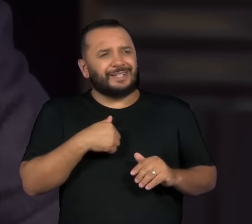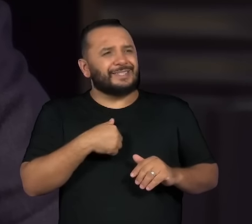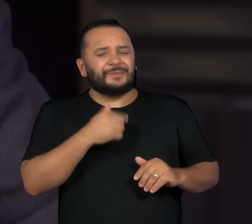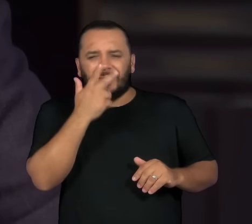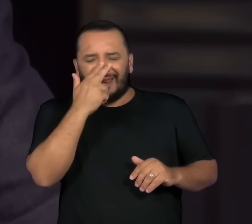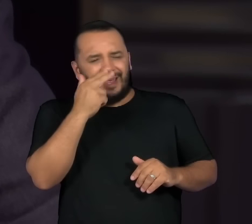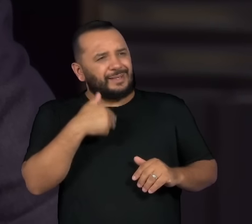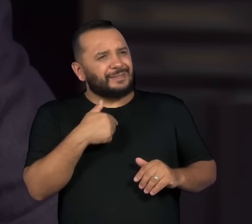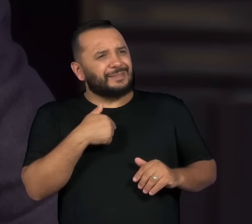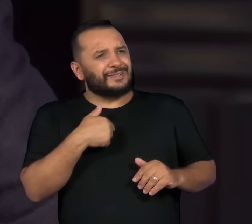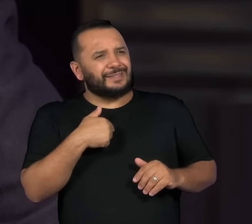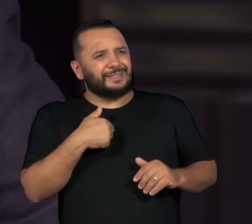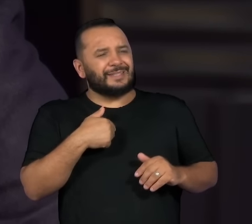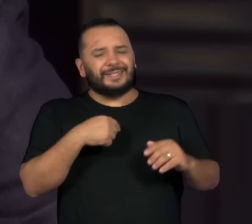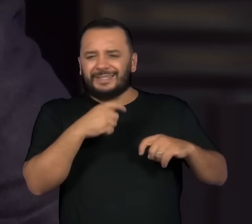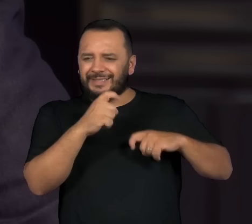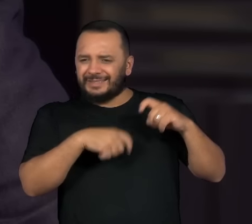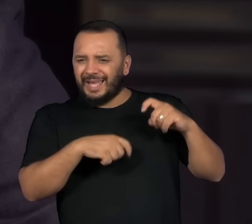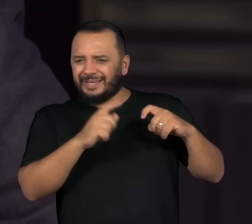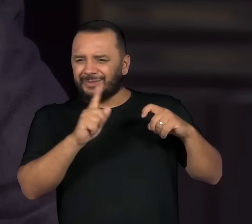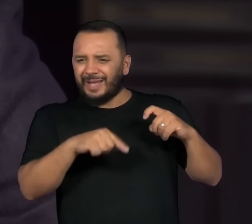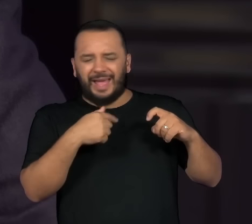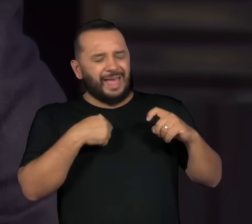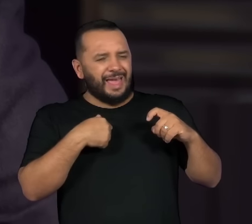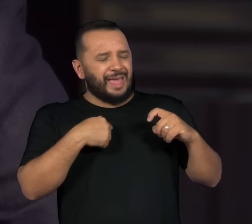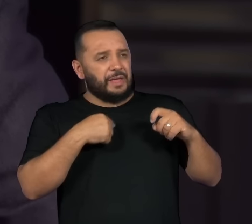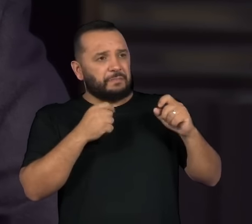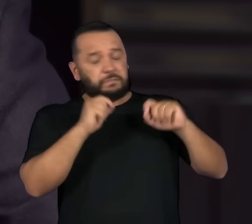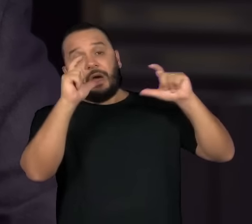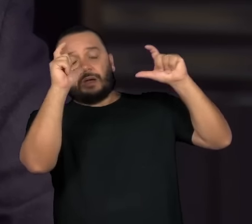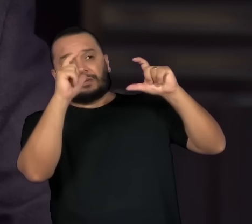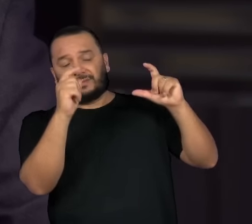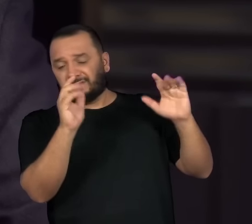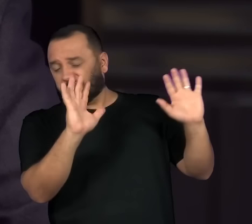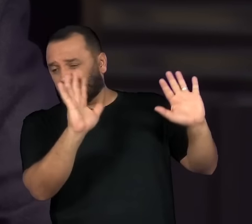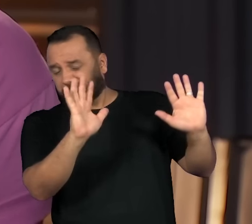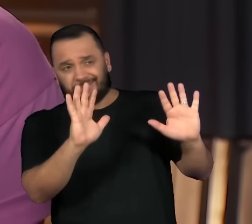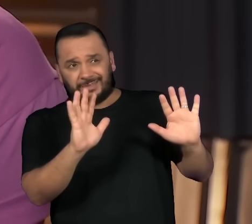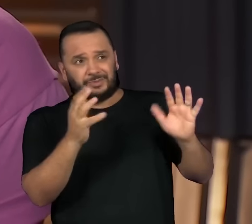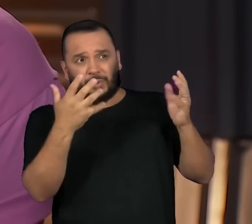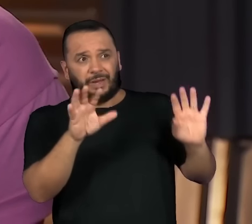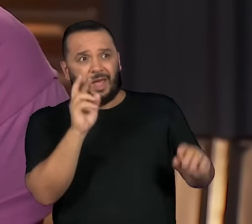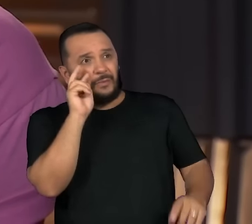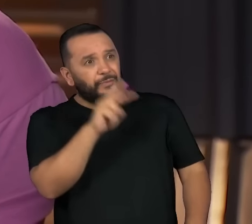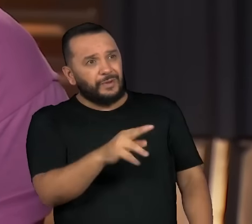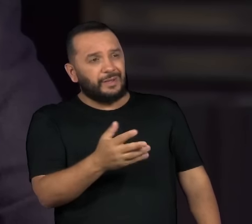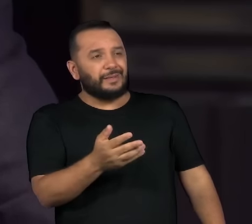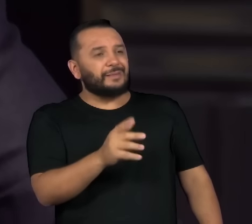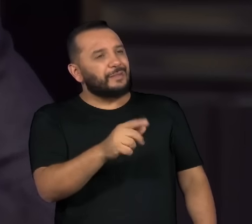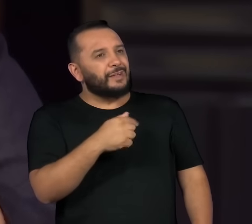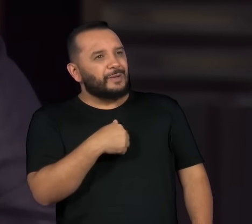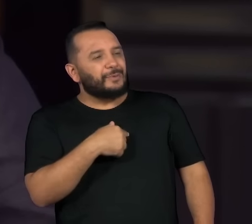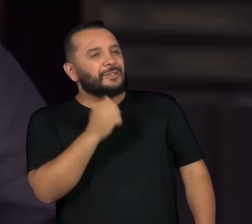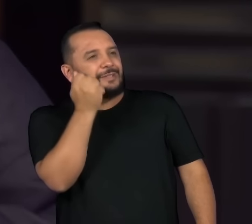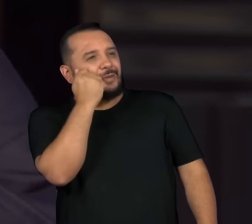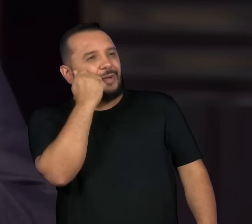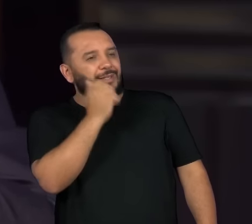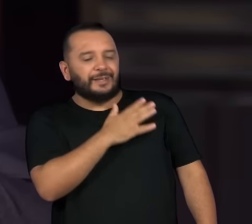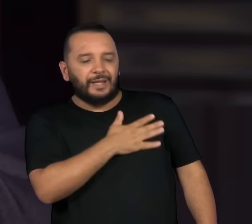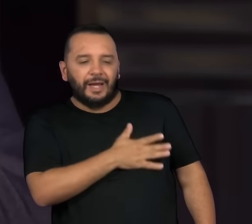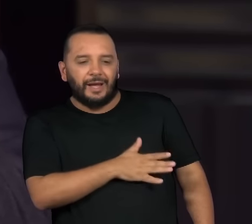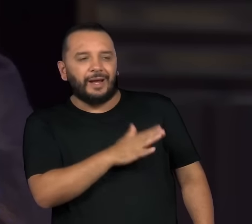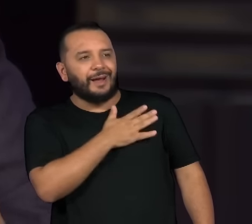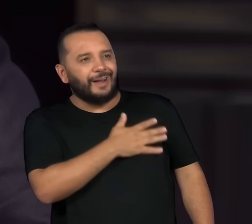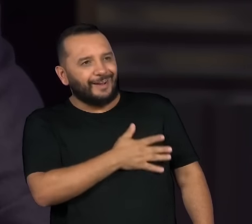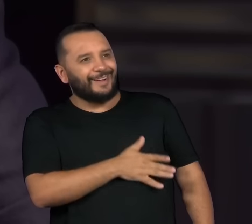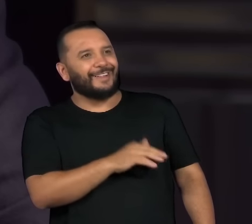não é? Exato. As coisas pulam na cara da gente sem a gente querer ver, inclusive, às vezes, né? Então, essa safadeza tranquilinha eu achei